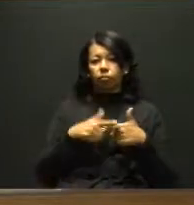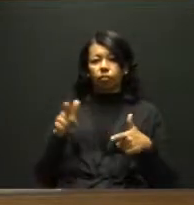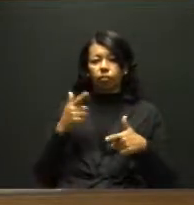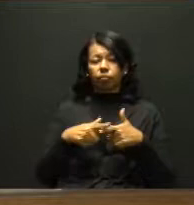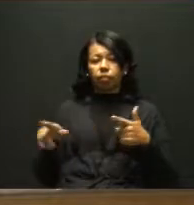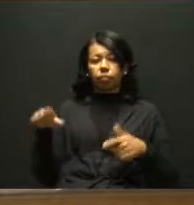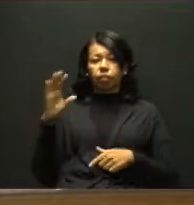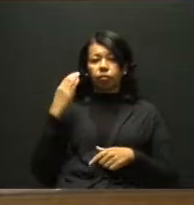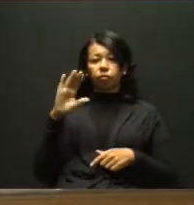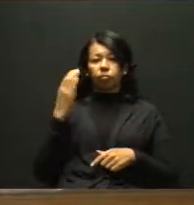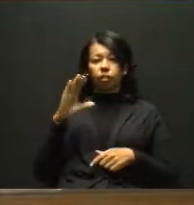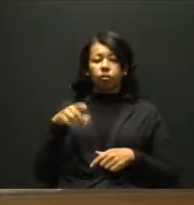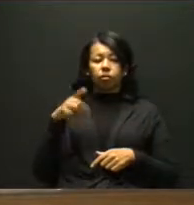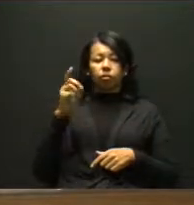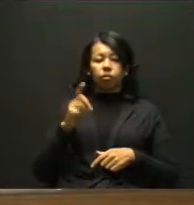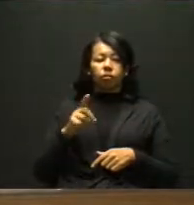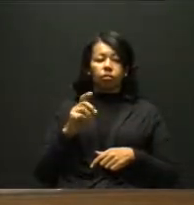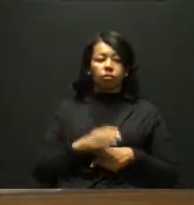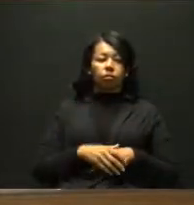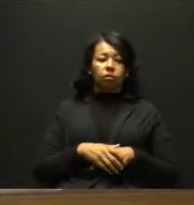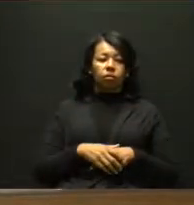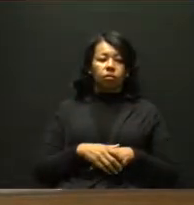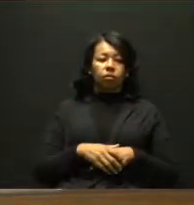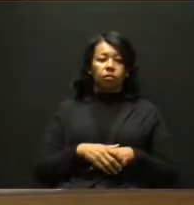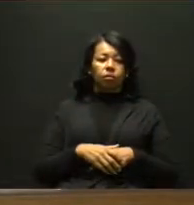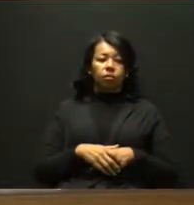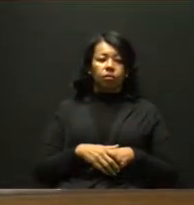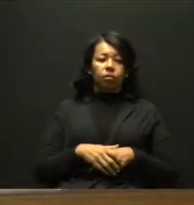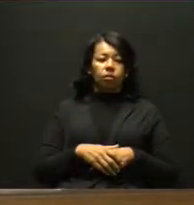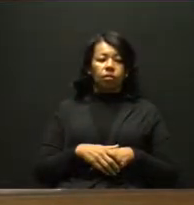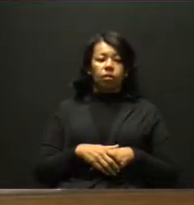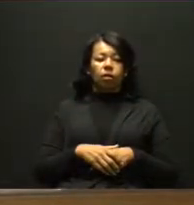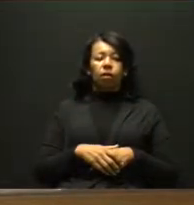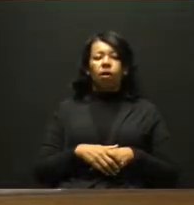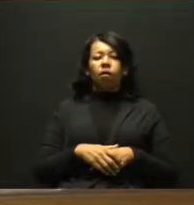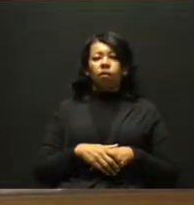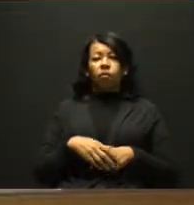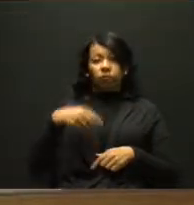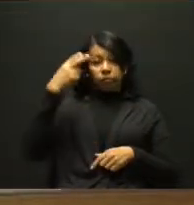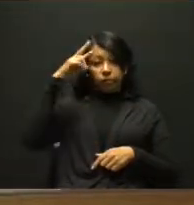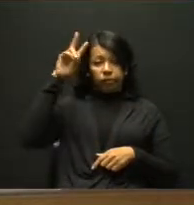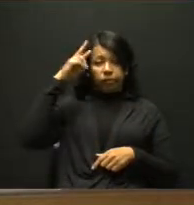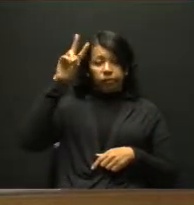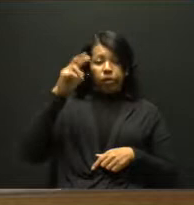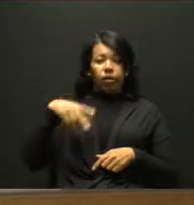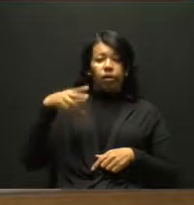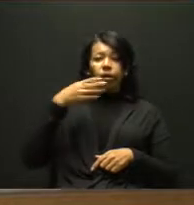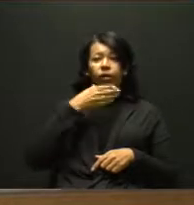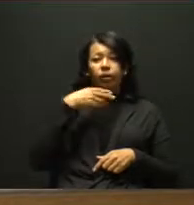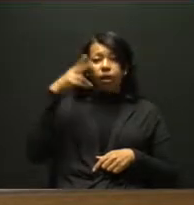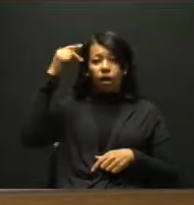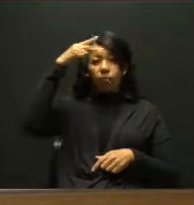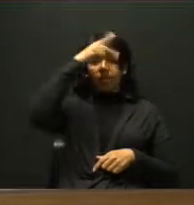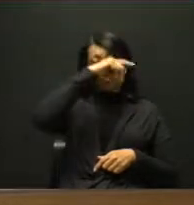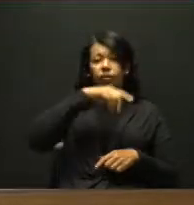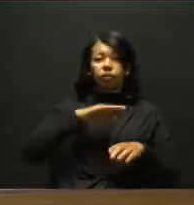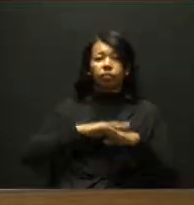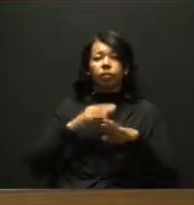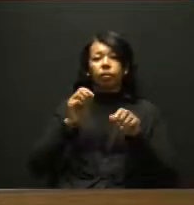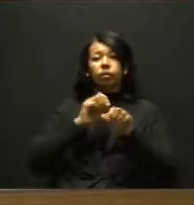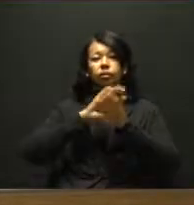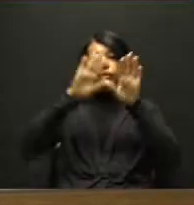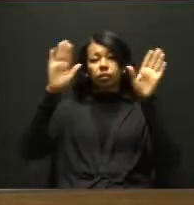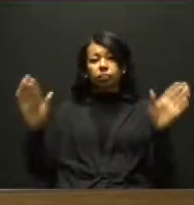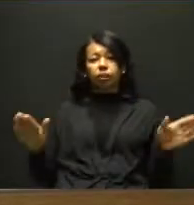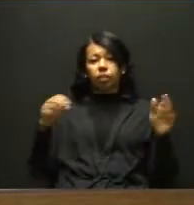ser é mas vai ser aquele marketing né vai passar no fantástico a prefeitura mais transparente do brasil dando